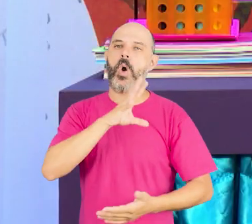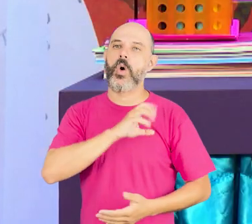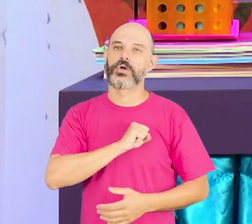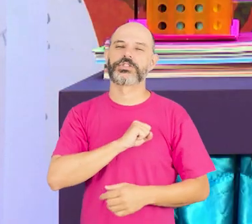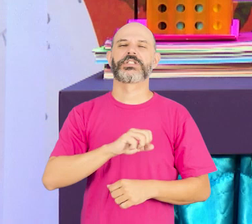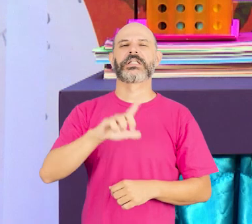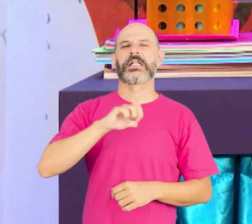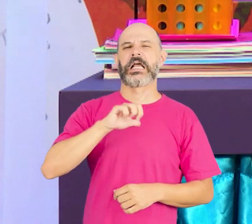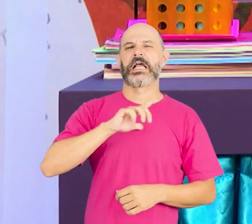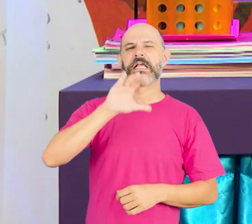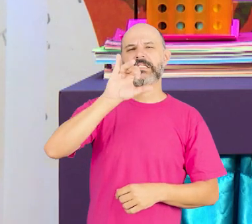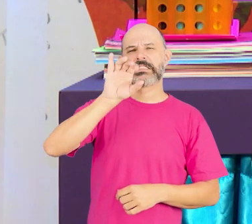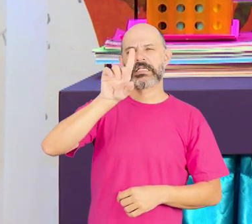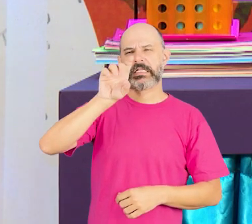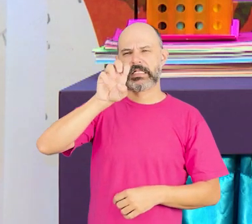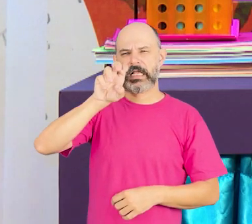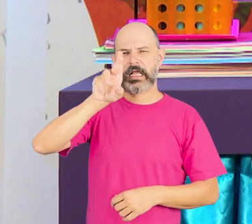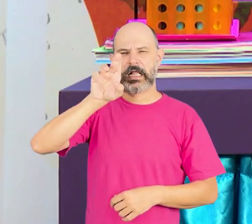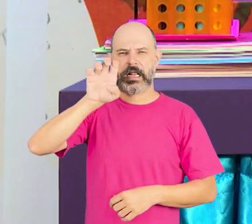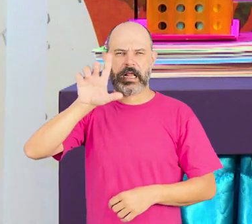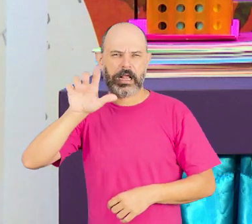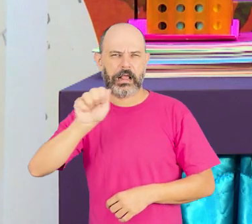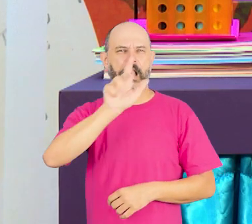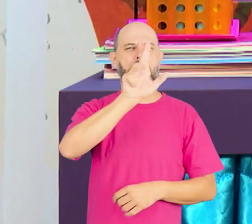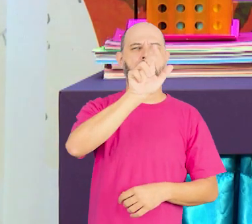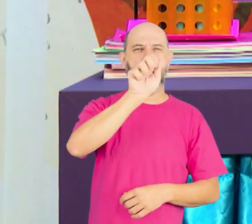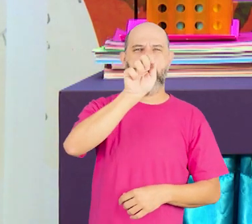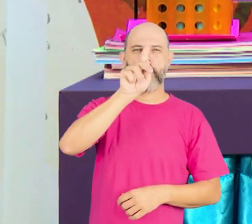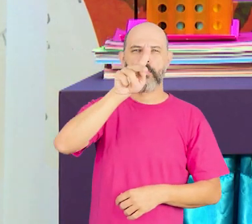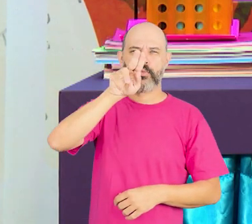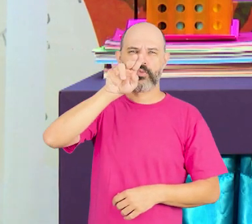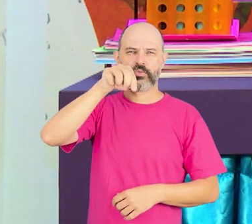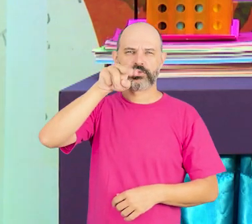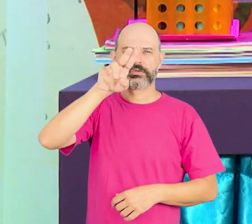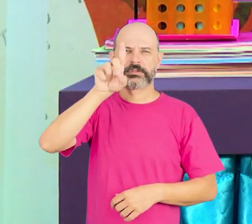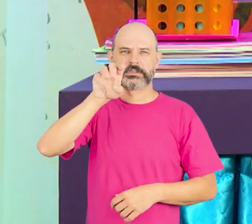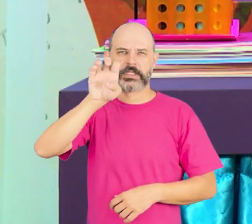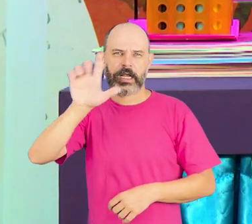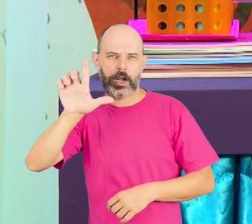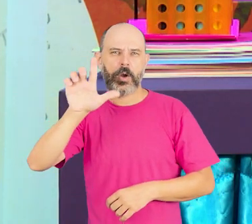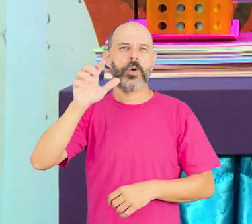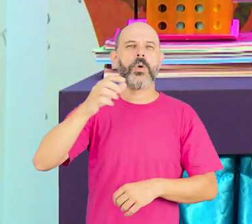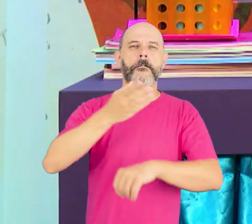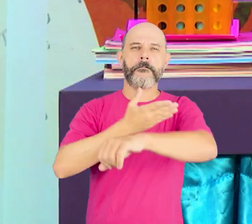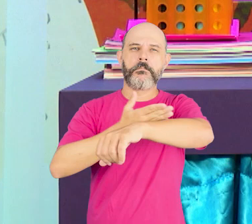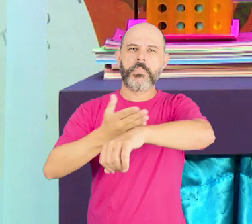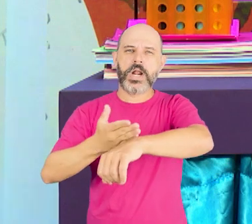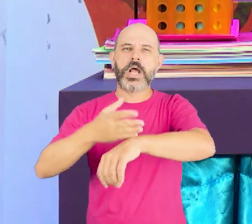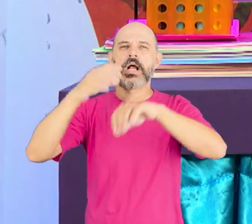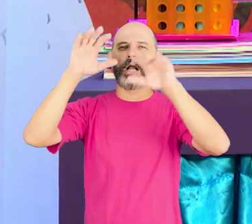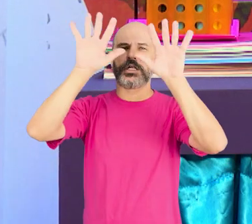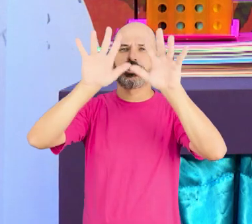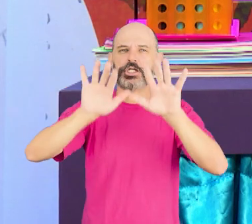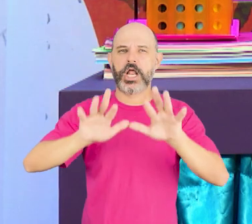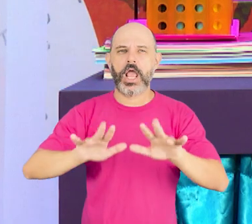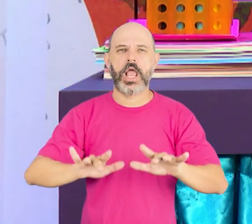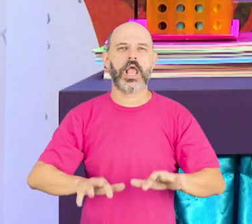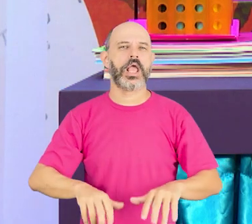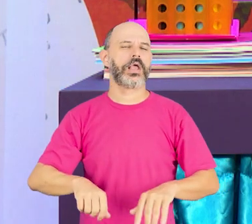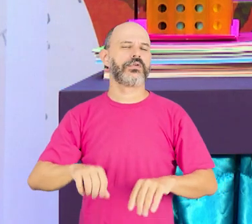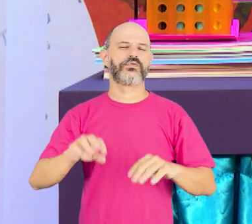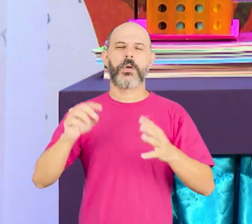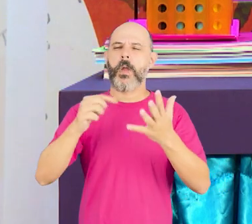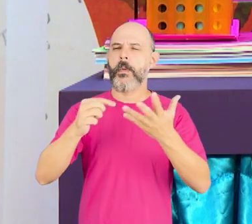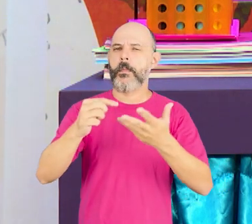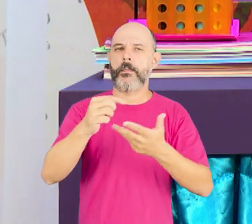Eles escreveram Cinderela, Rapunzel, Branca de Neve e muitas outras. E fui eu que falou a alternativa, irmãos